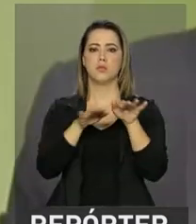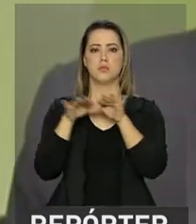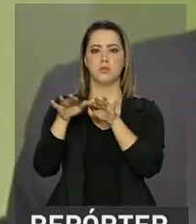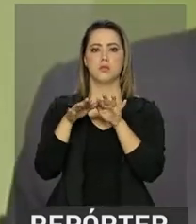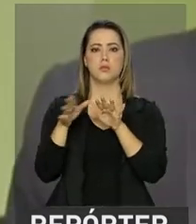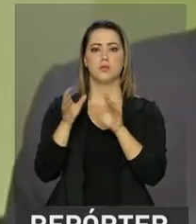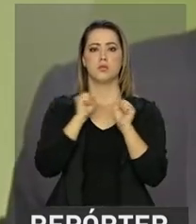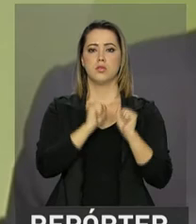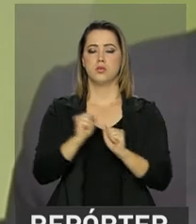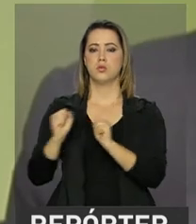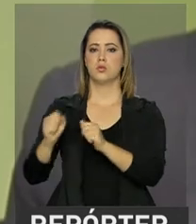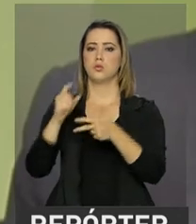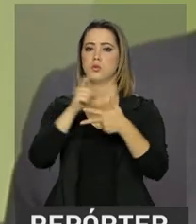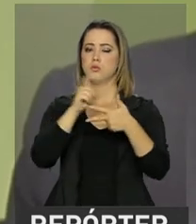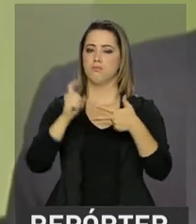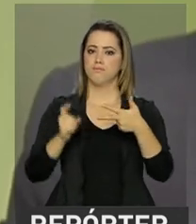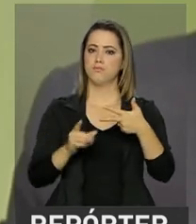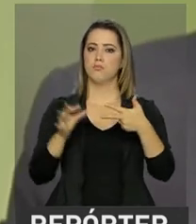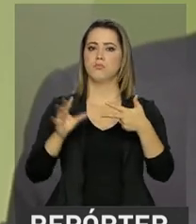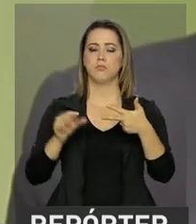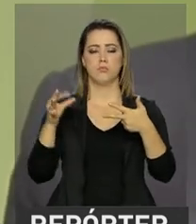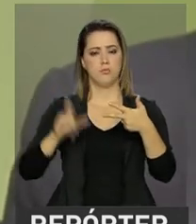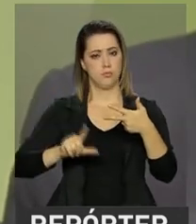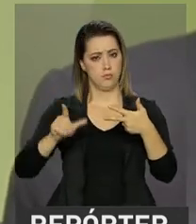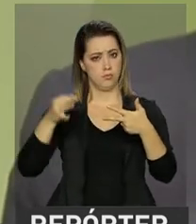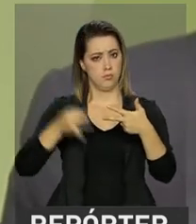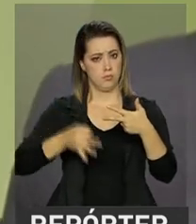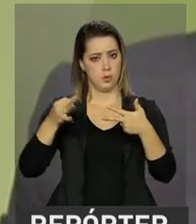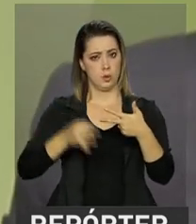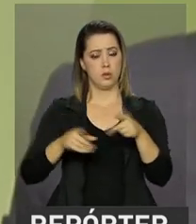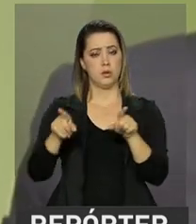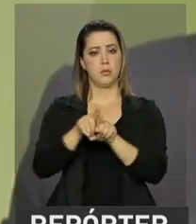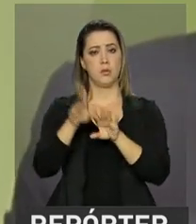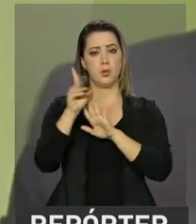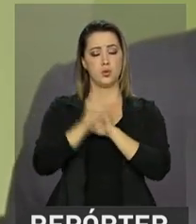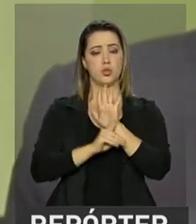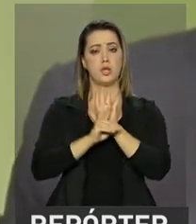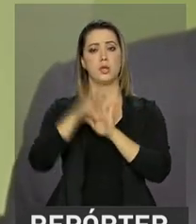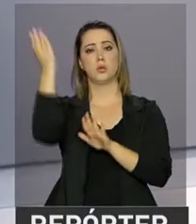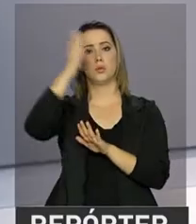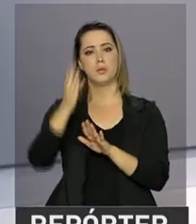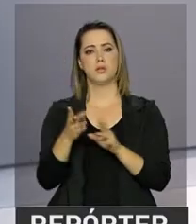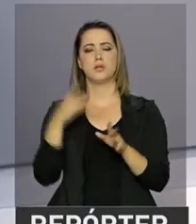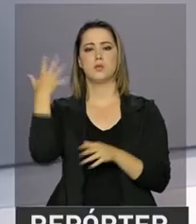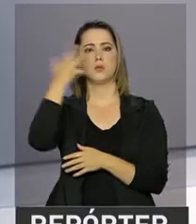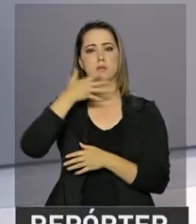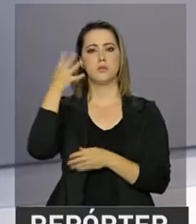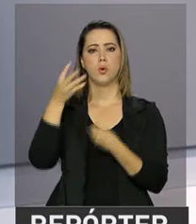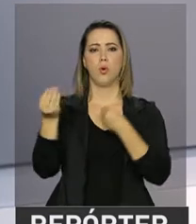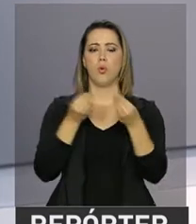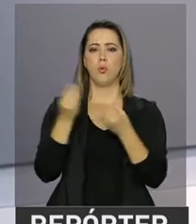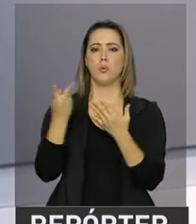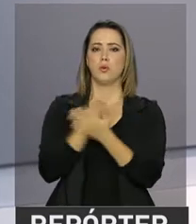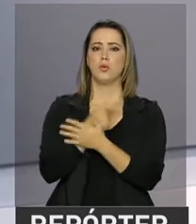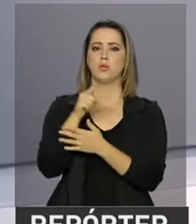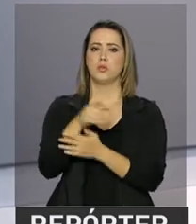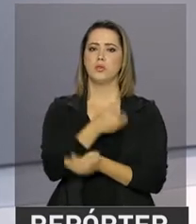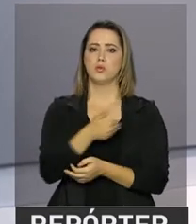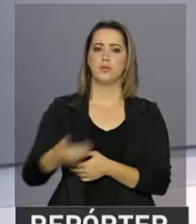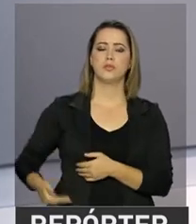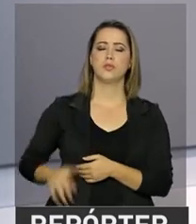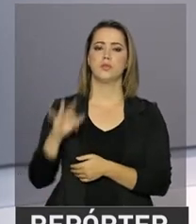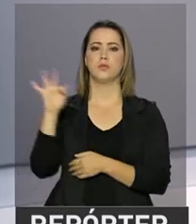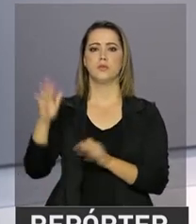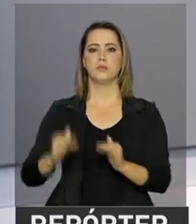entre os poderes do estado de direito no brasil o ministro explicou o funcionamento de instituições como o governo federal